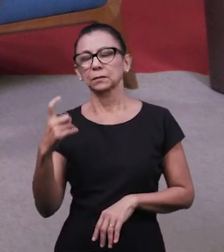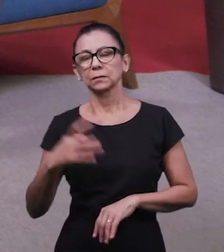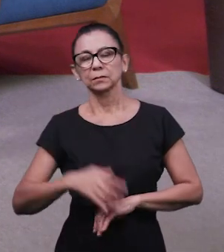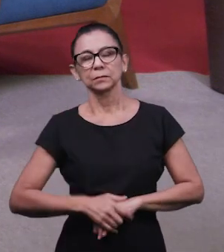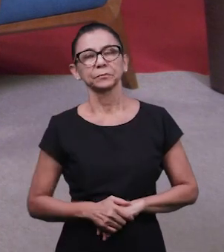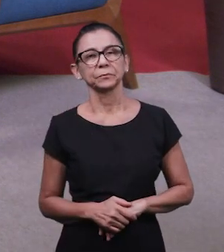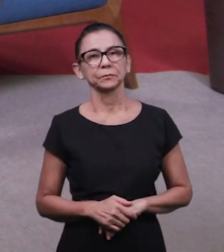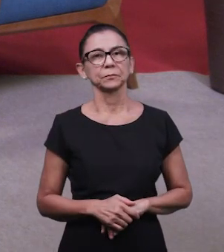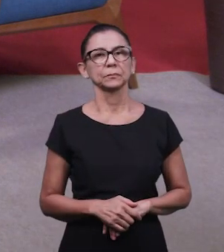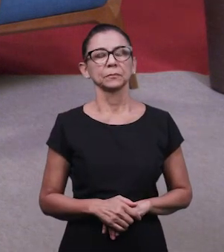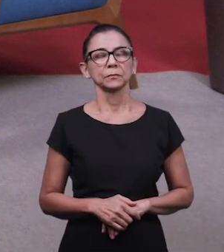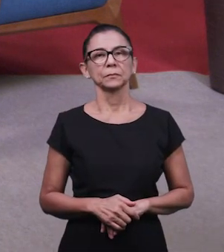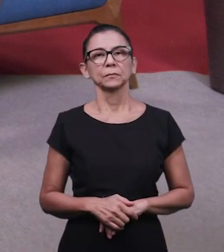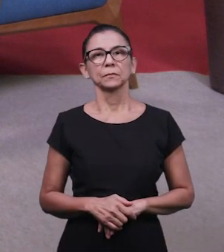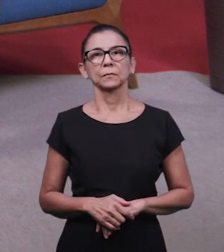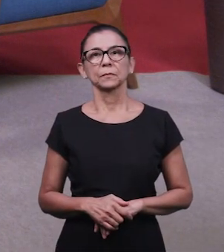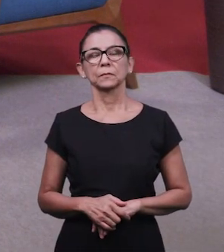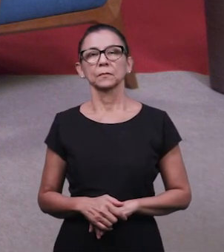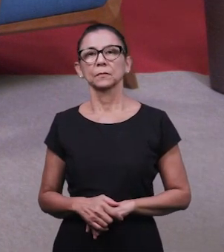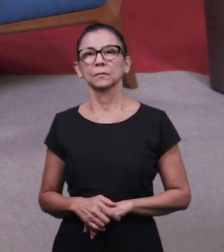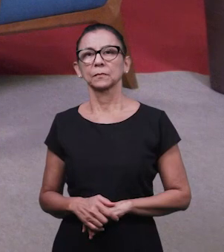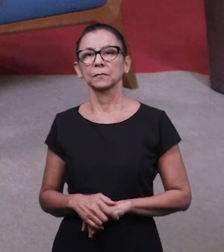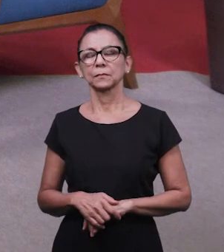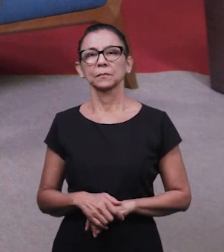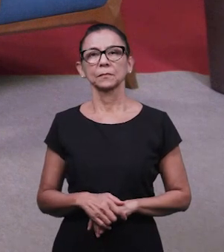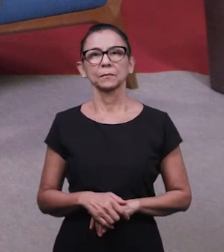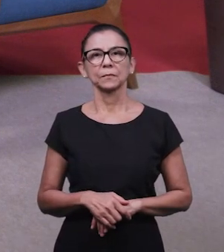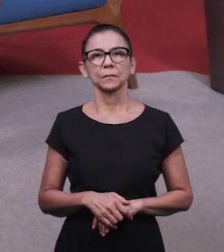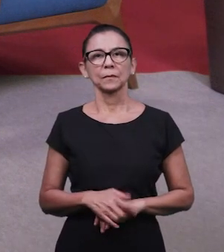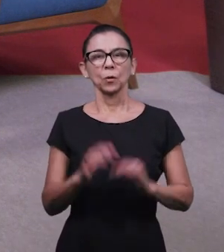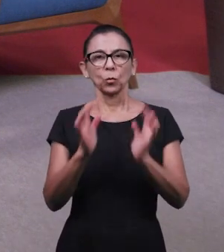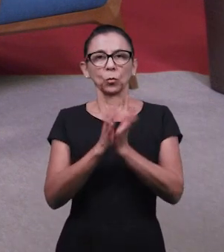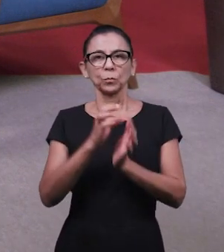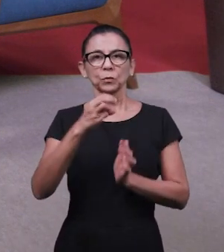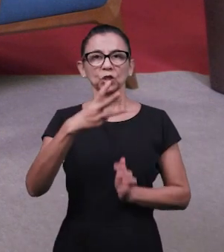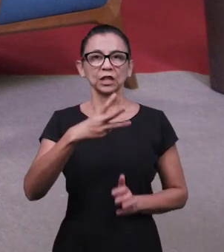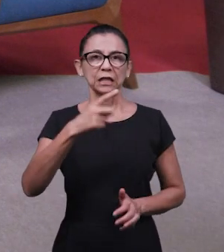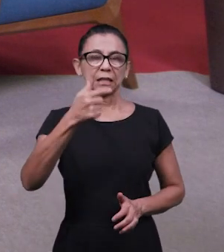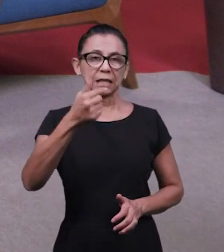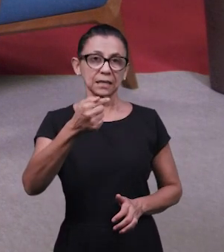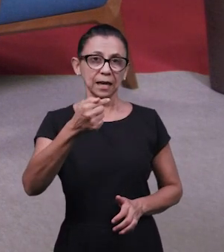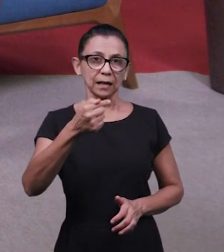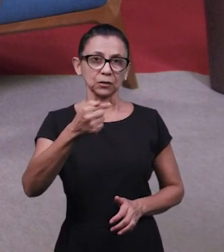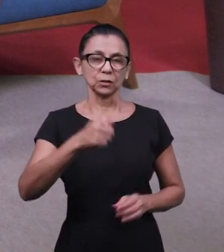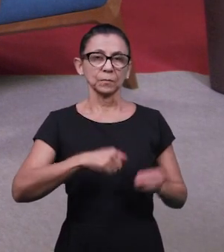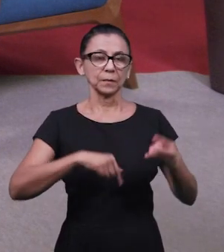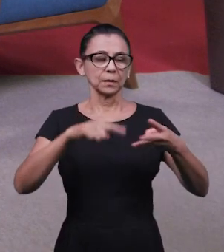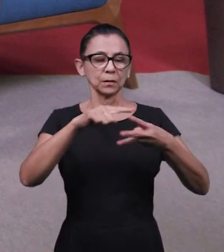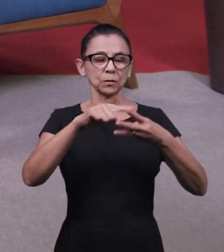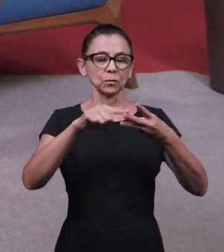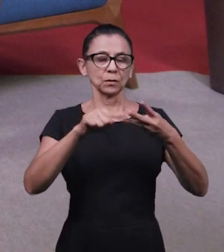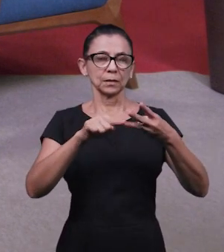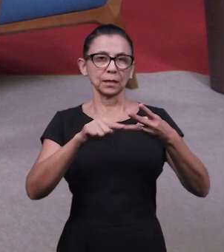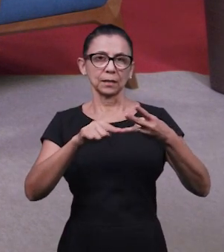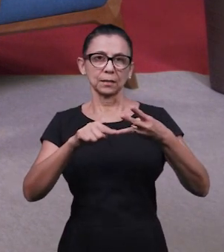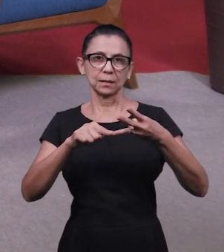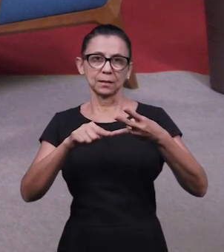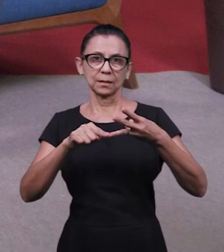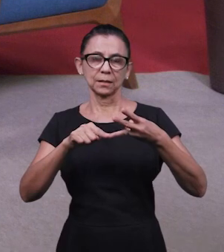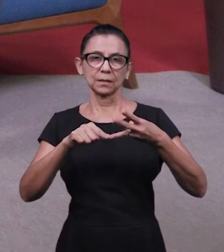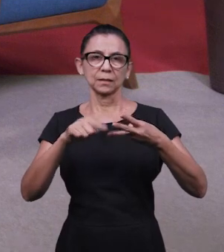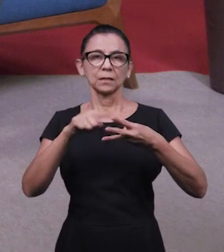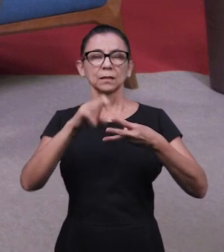a participação da nossa irmã Suzeli completa. Falamos aqui de de Eleazar, Sim. mas ela falou aqui dos outros 2 e da aplicação profética dos E é